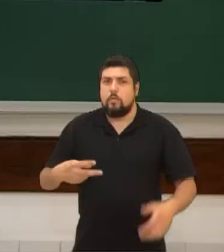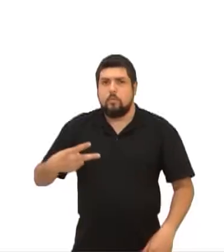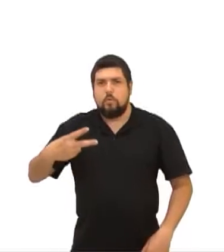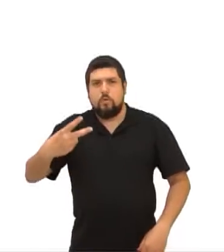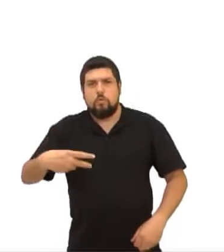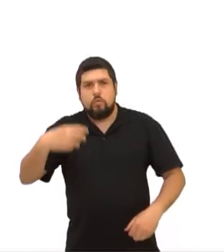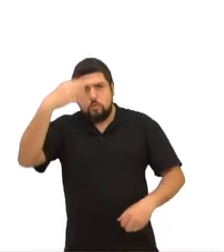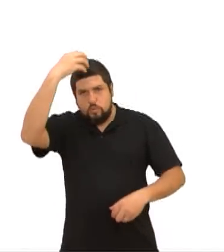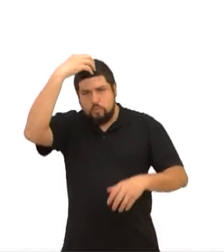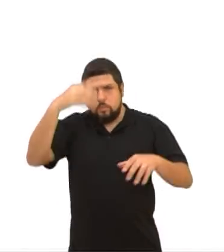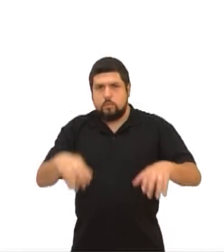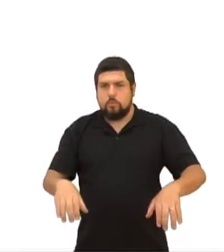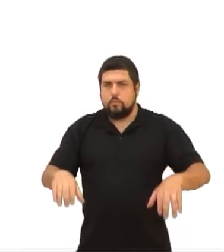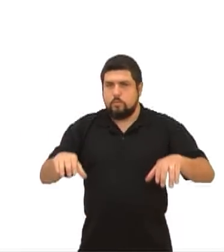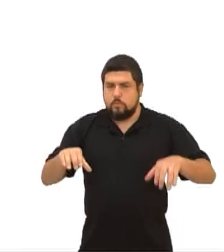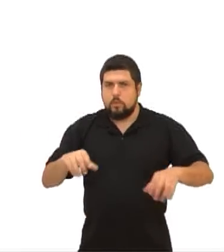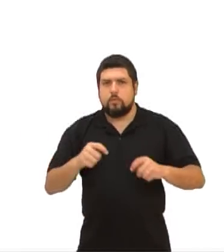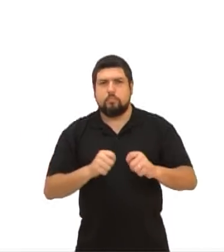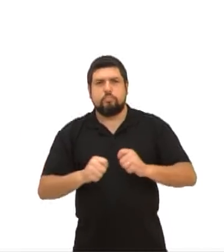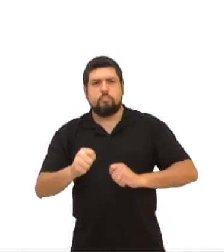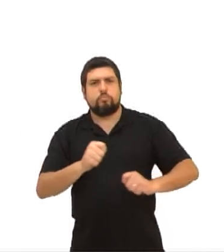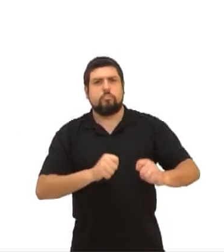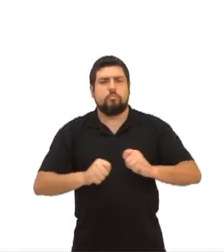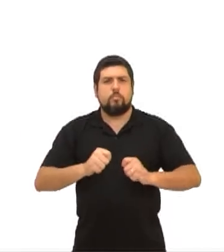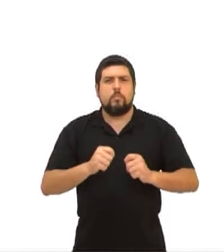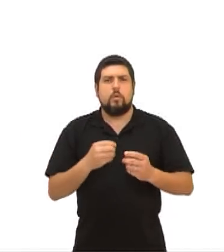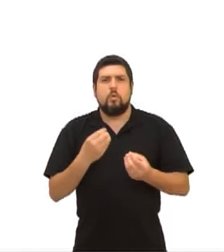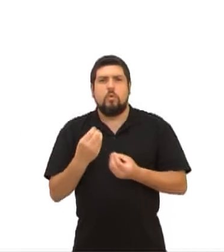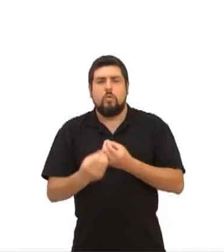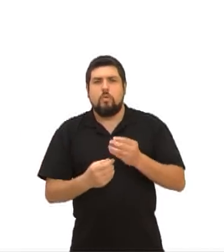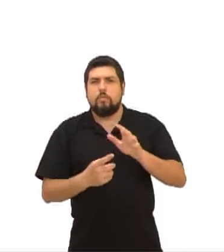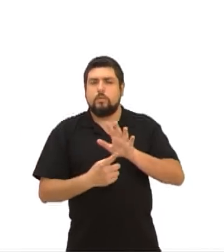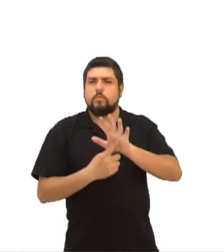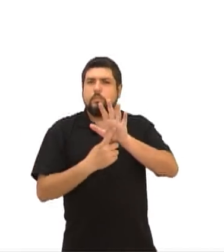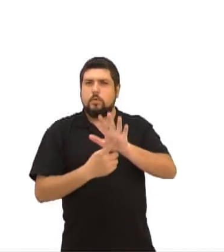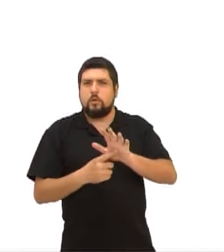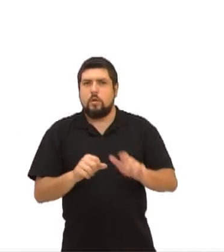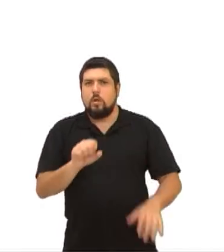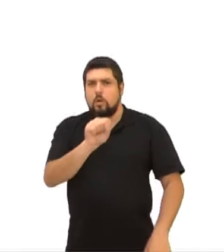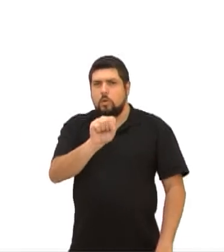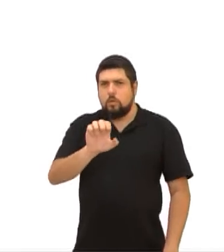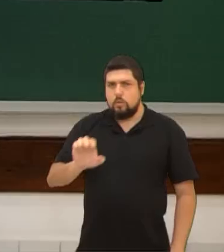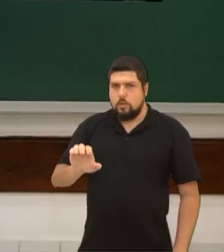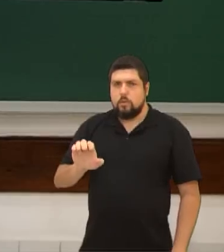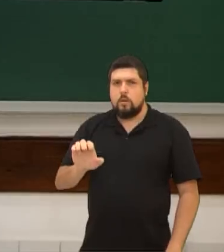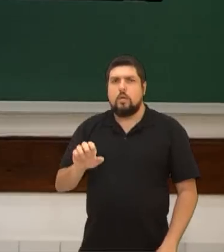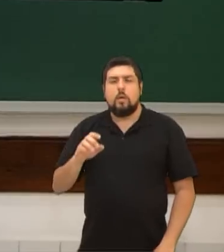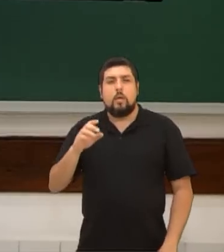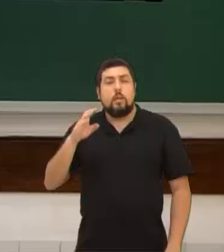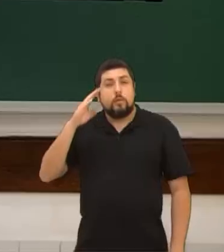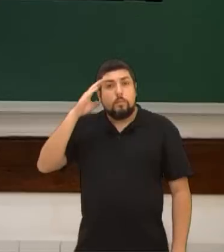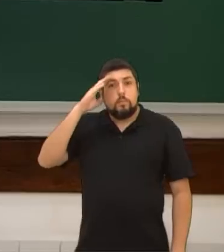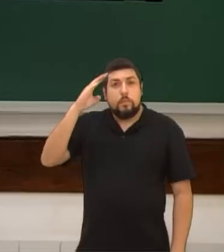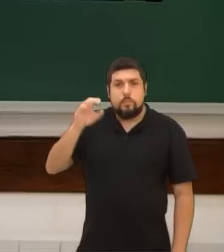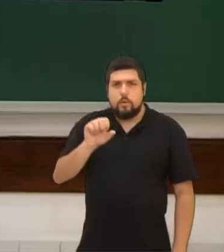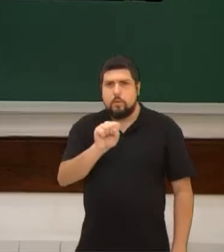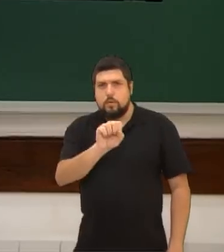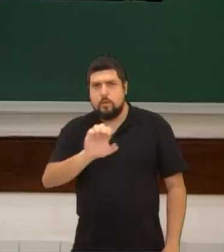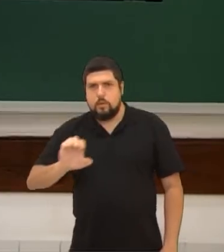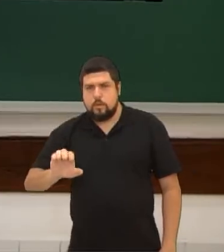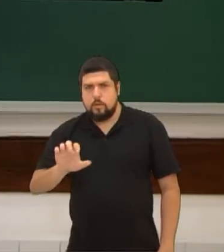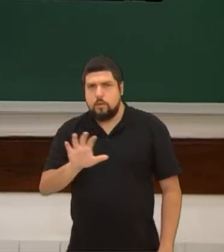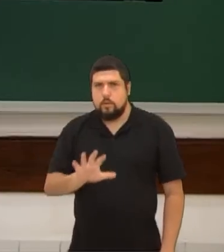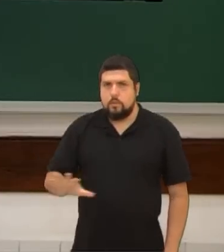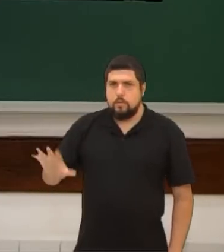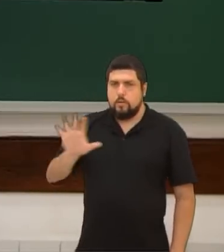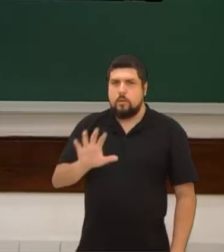reinado nessa questão econômica, trago aqui para vocês, no Sudeste, principalmente no Sudeste, na região Sudeste